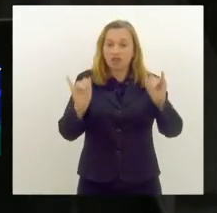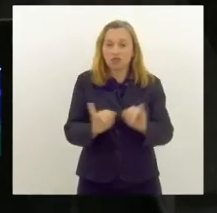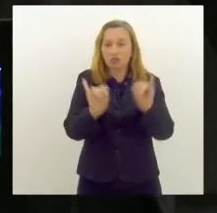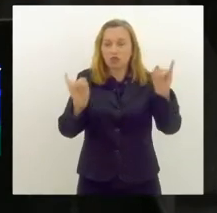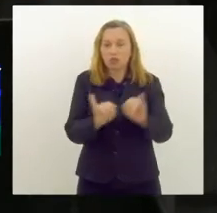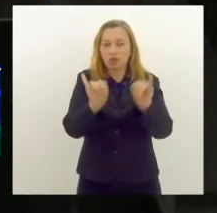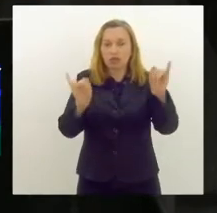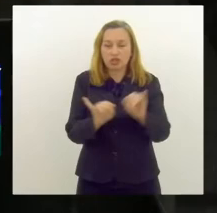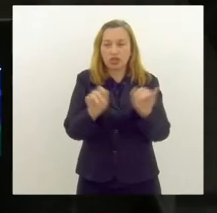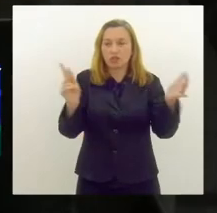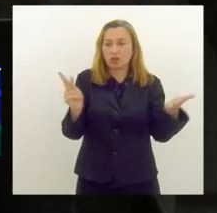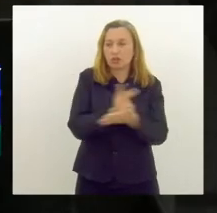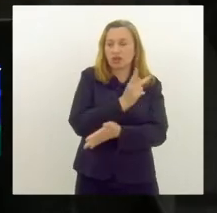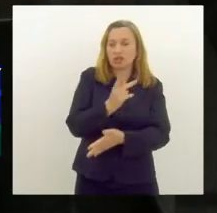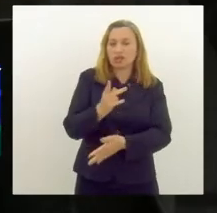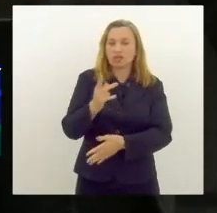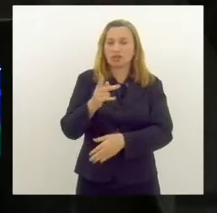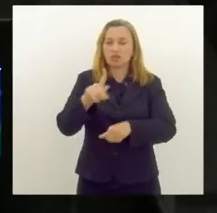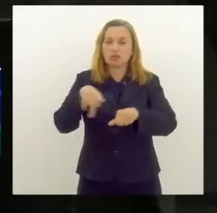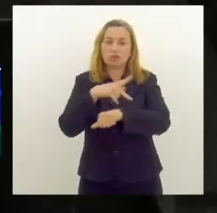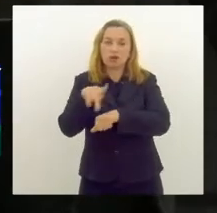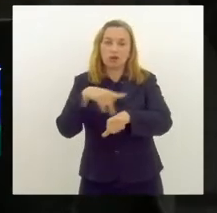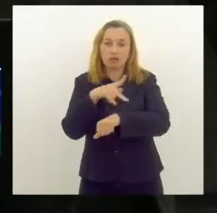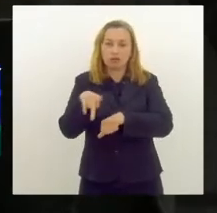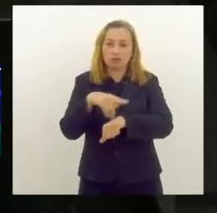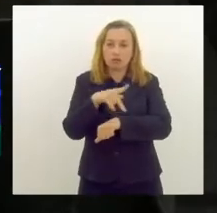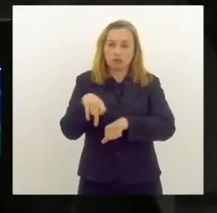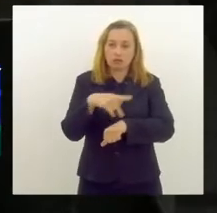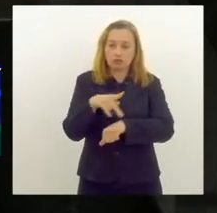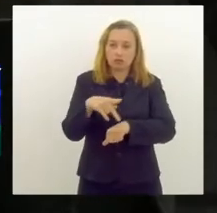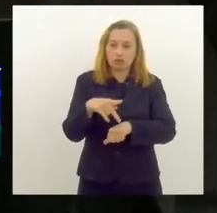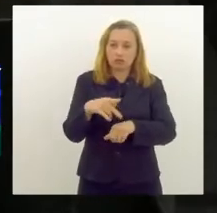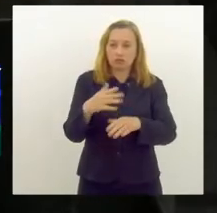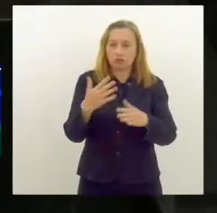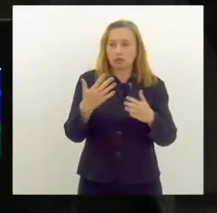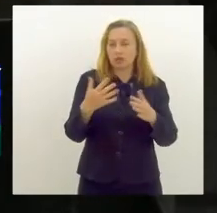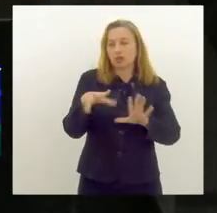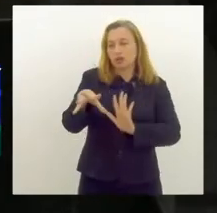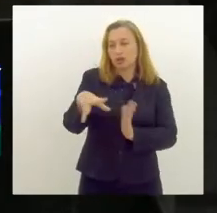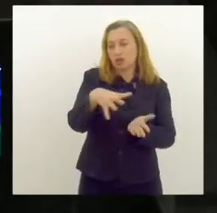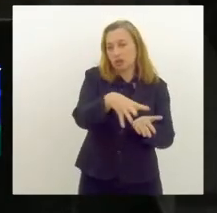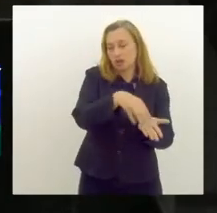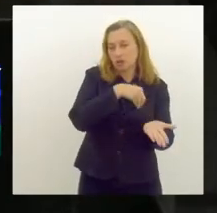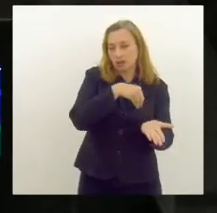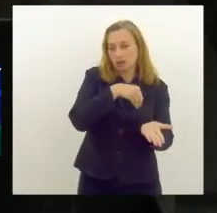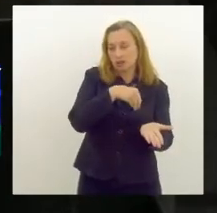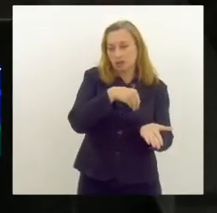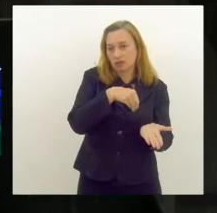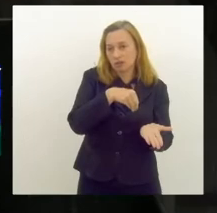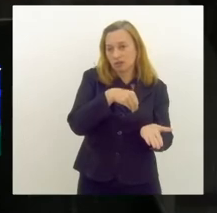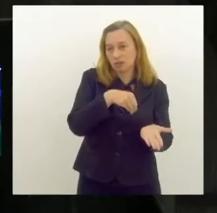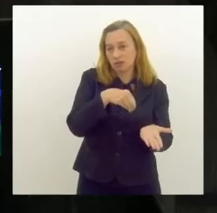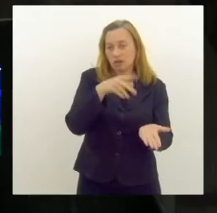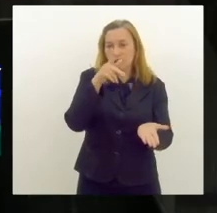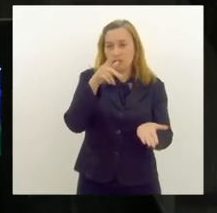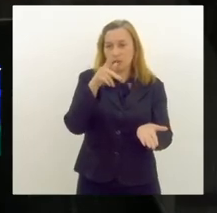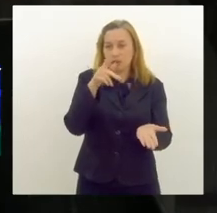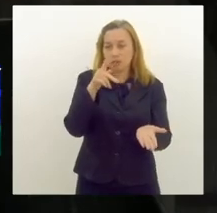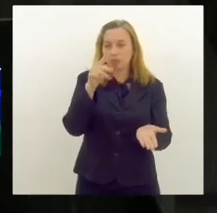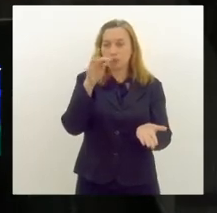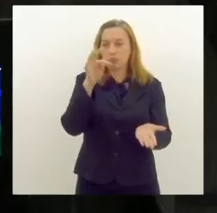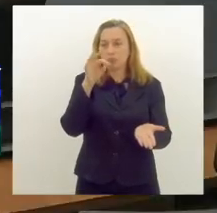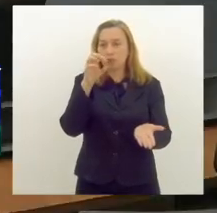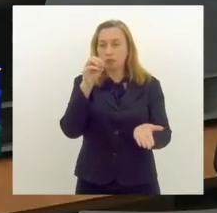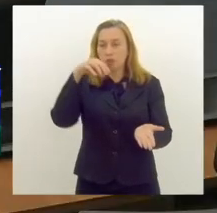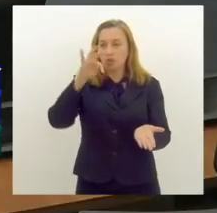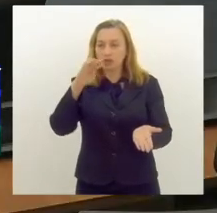assola o país, plagiando o nosso saudoso Stanislau Ponteteta. Muito obrigado, senhora